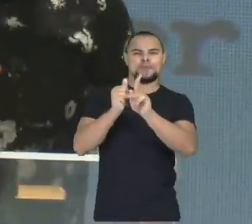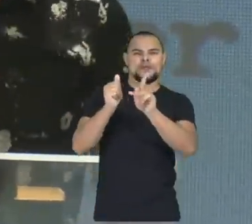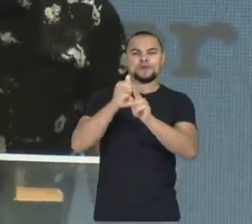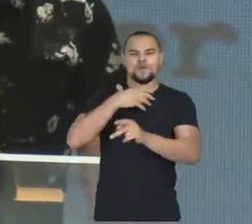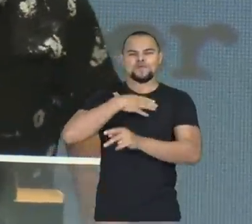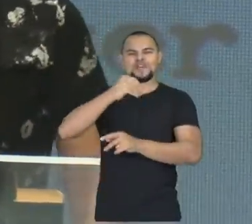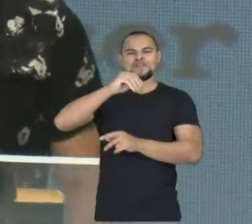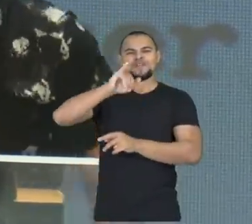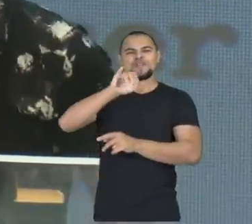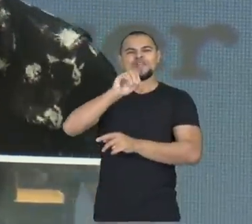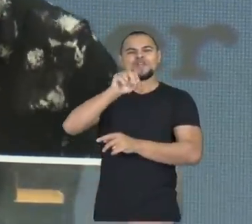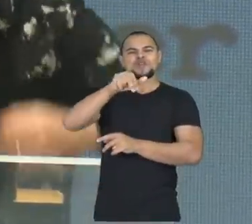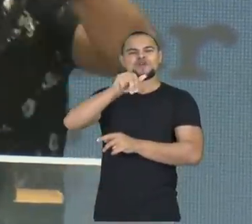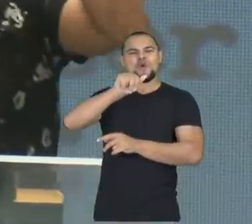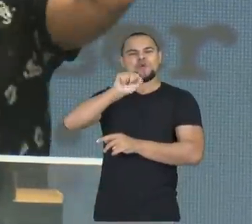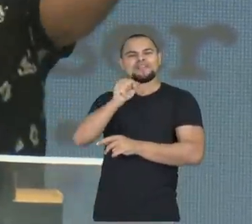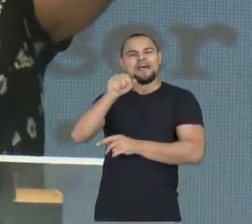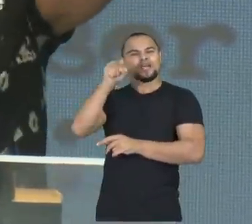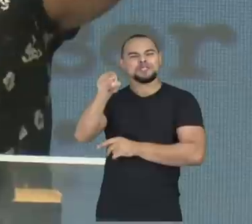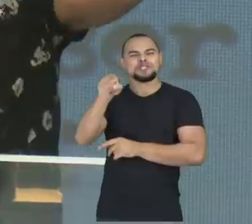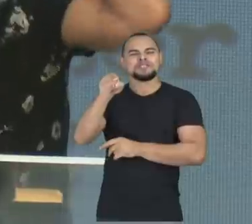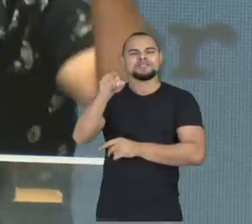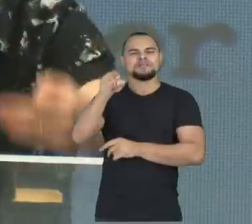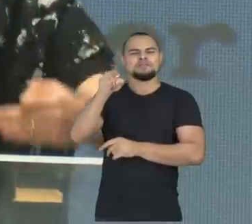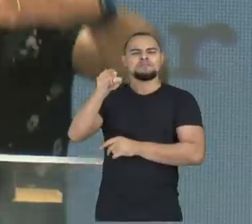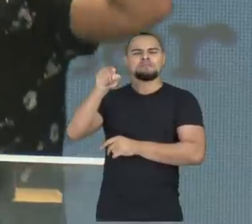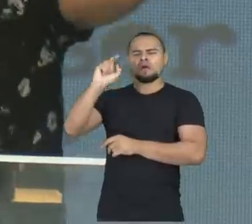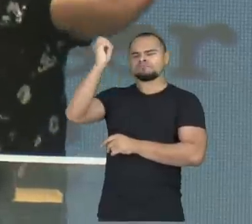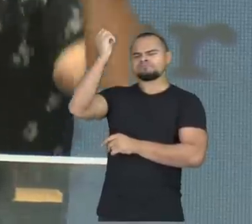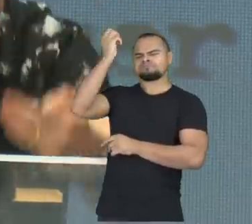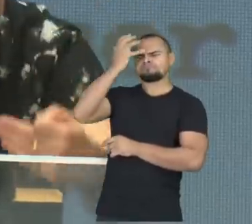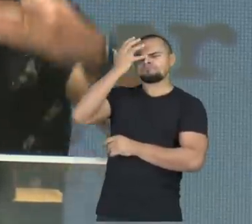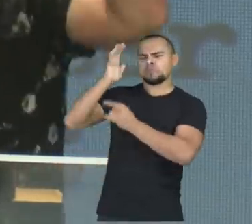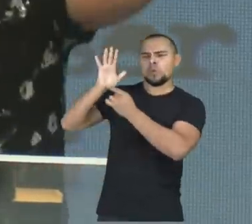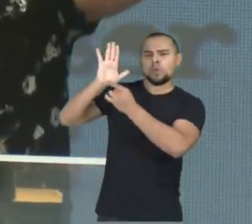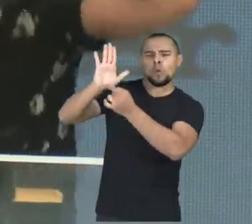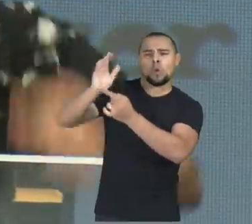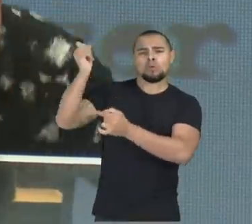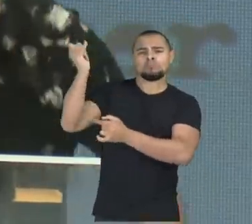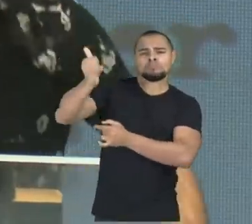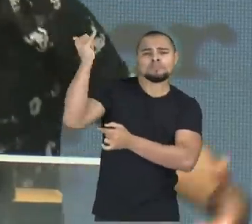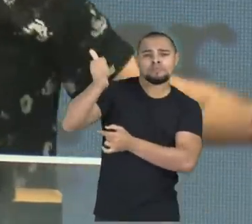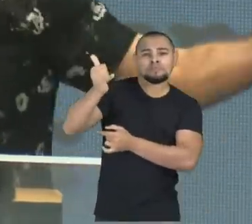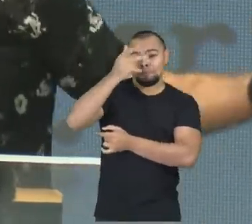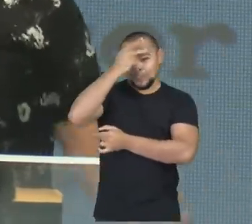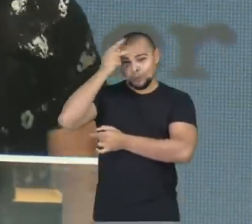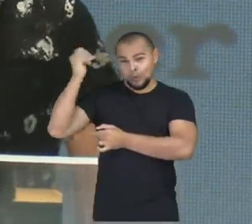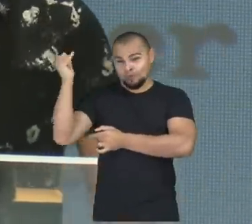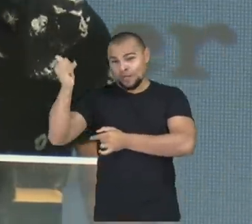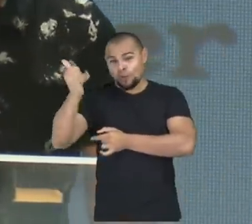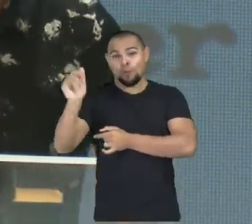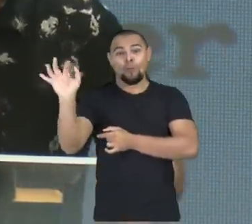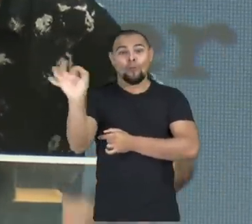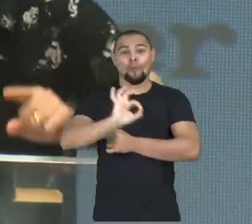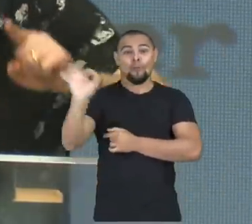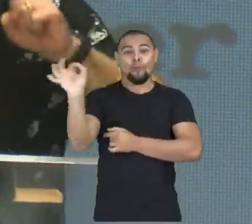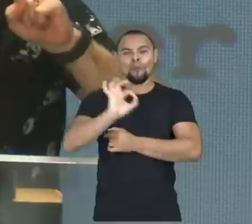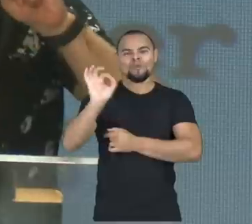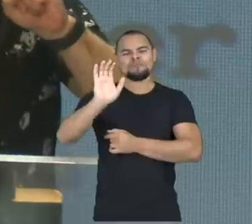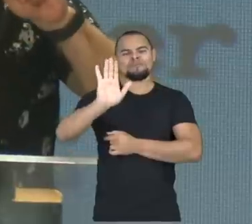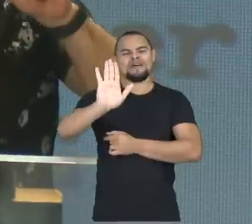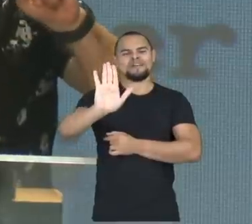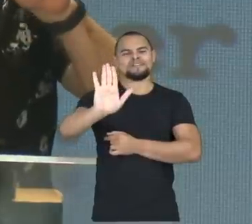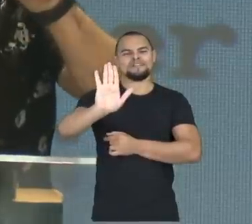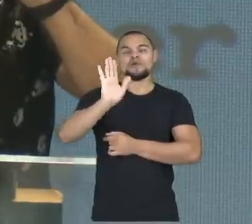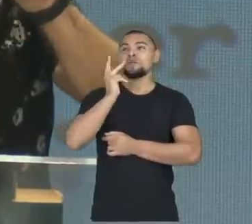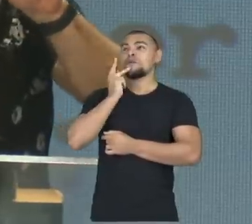Jonas. Porque isto não lhe foi revelado por carne ou sangue. Mas por